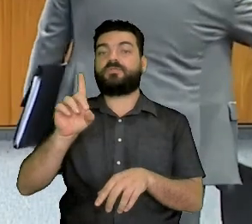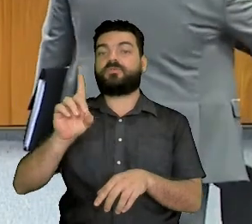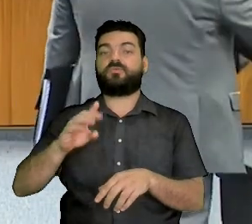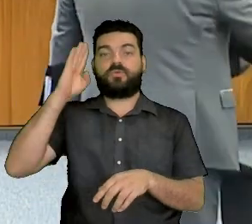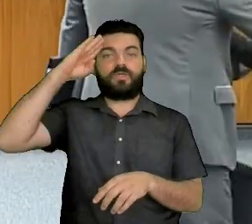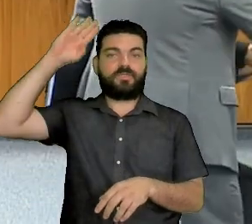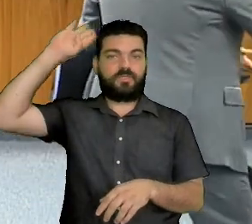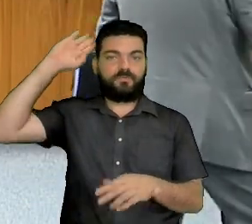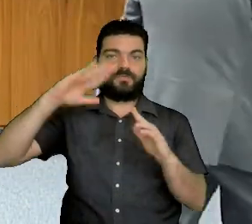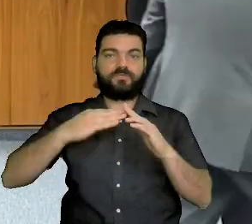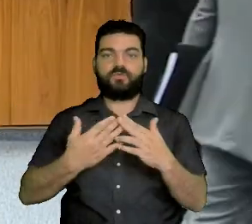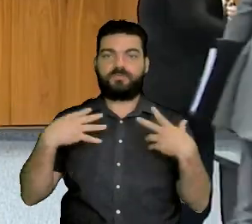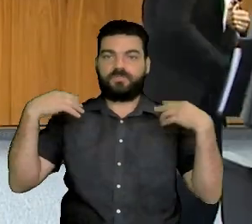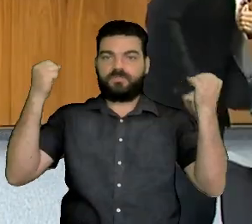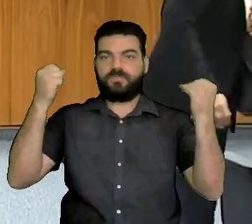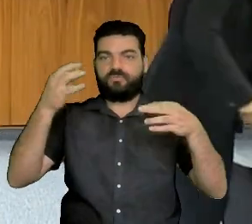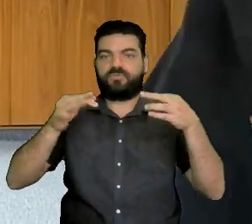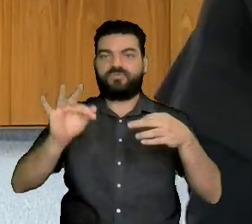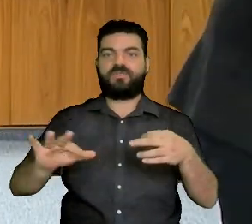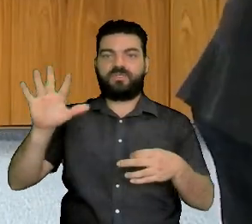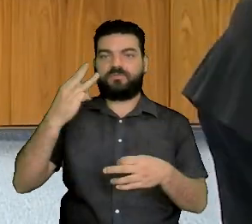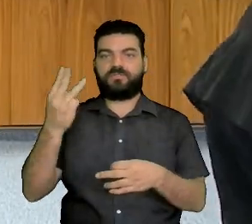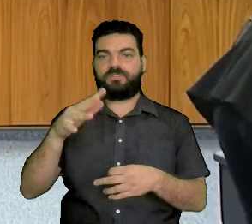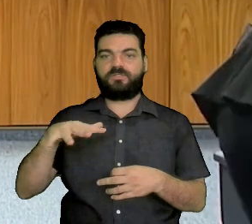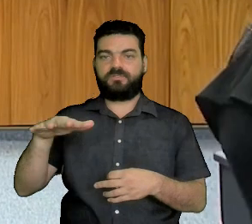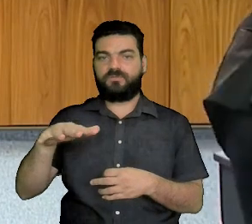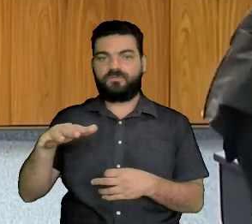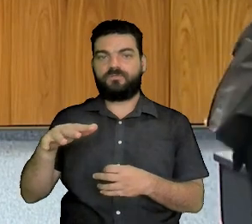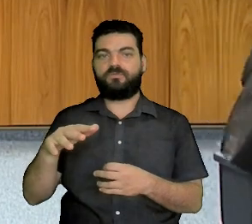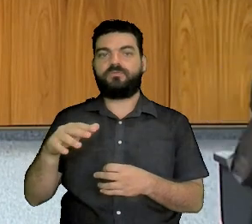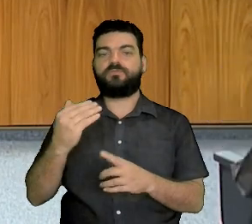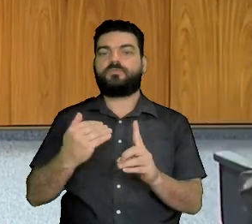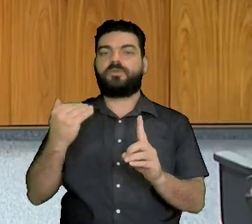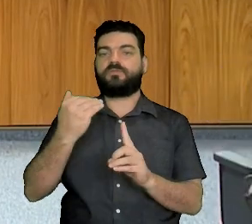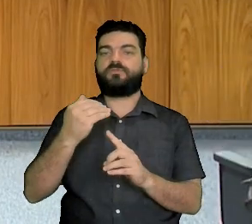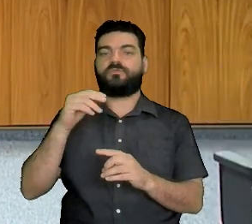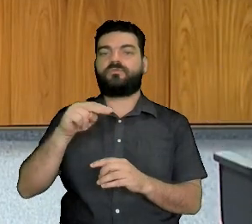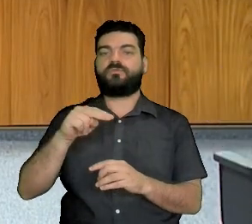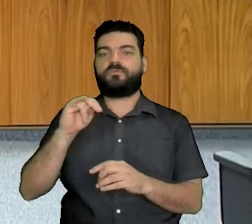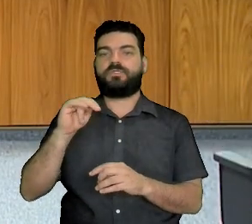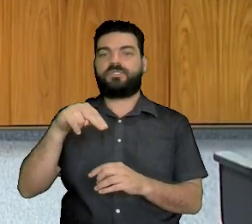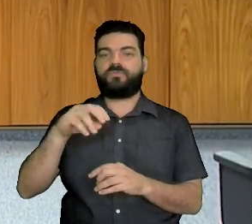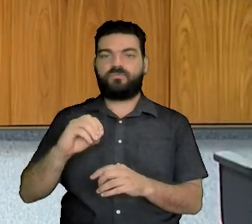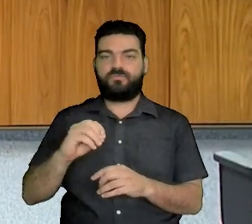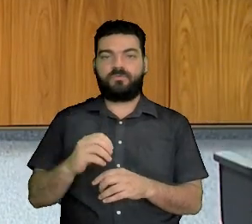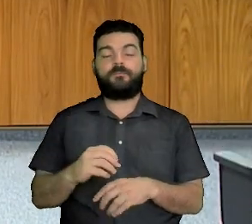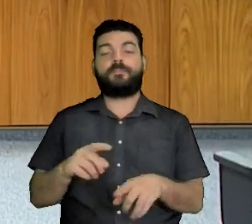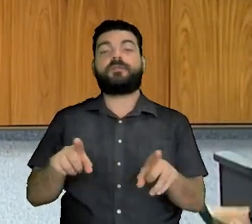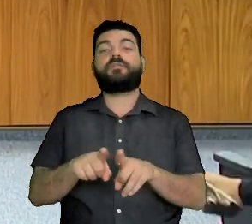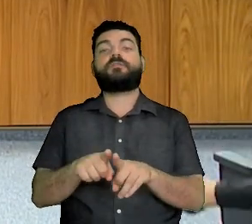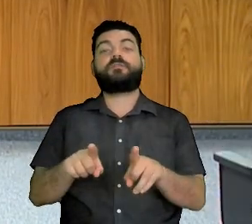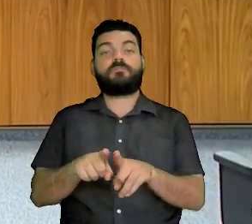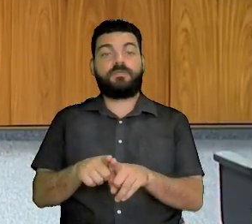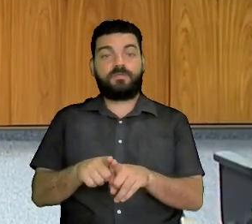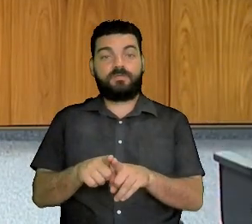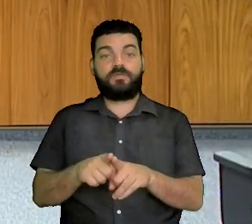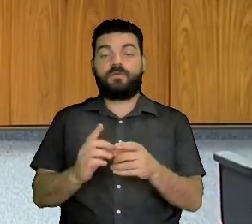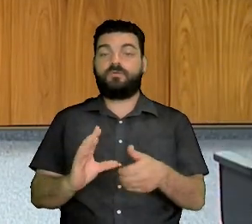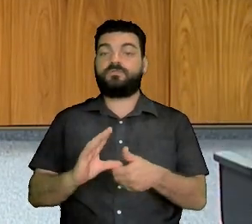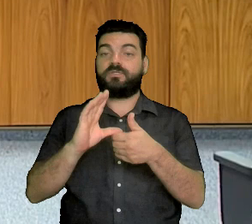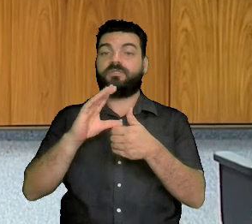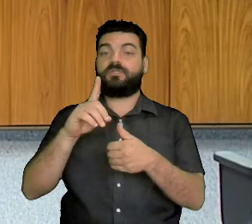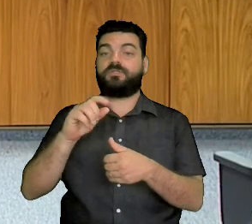acadêmico da Escola de Magistrado da Justiça Federal da Terceira Região, desembargador federal Nino Todo, e também a conselheira